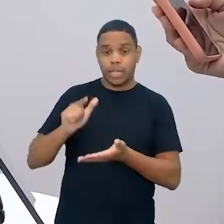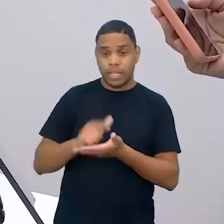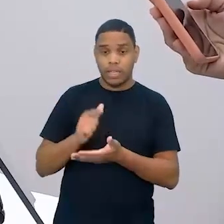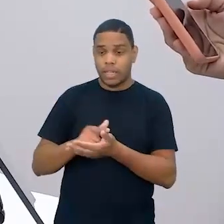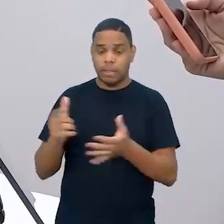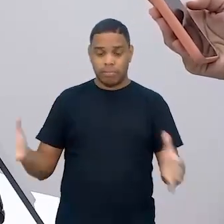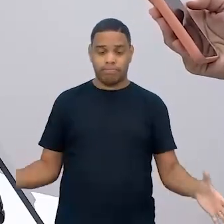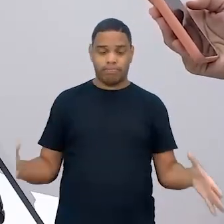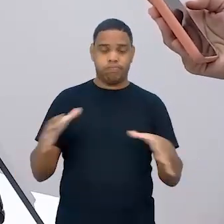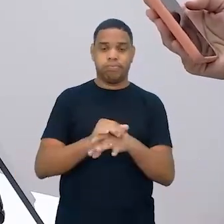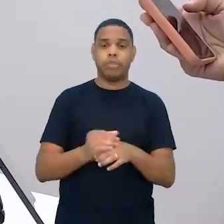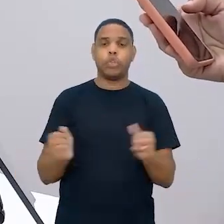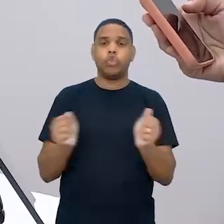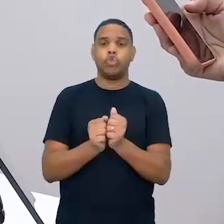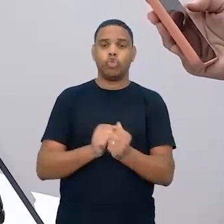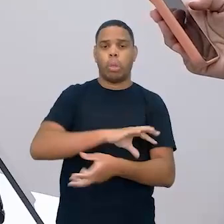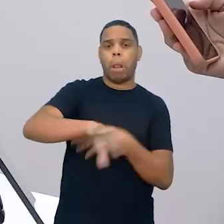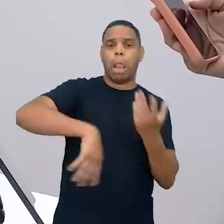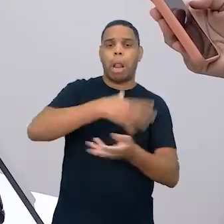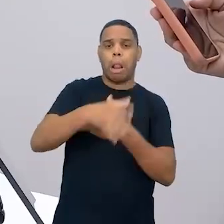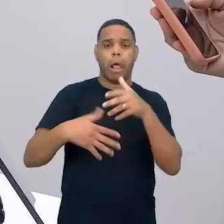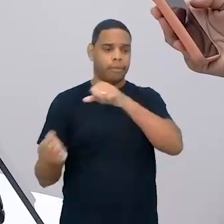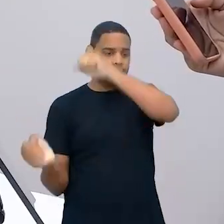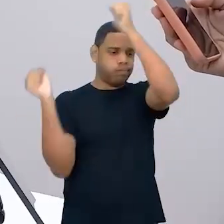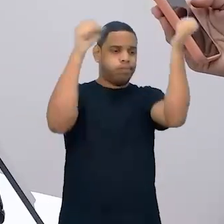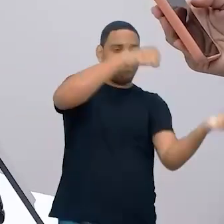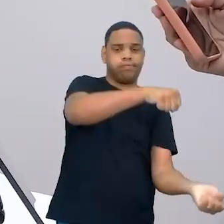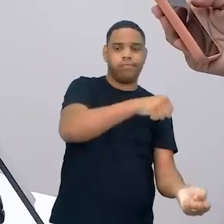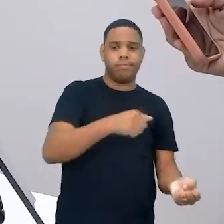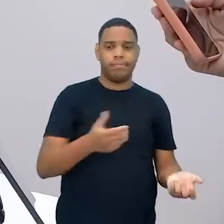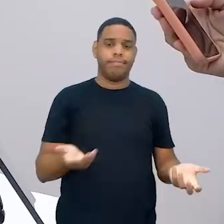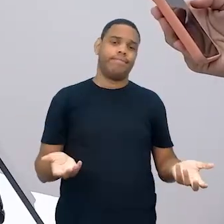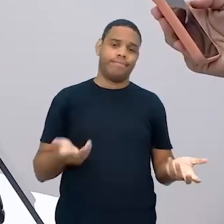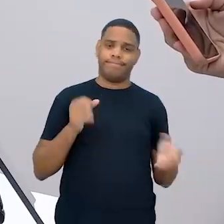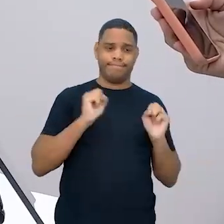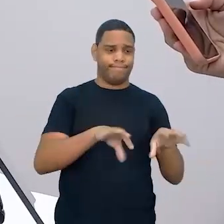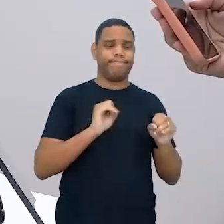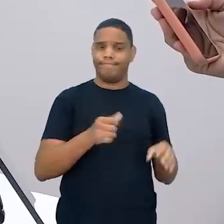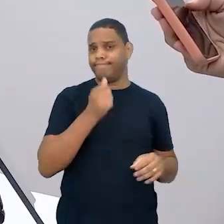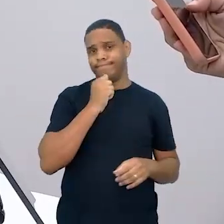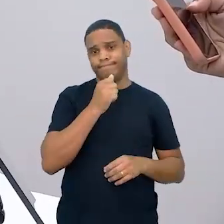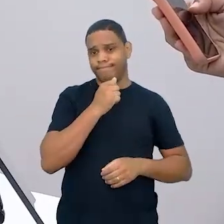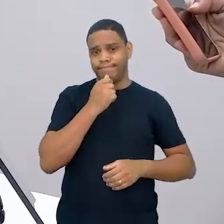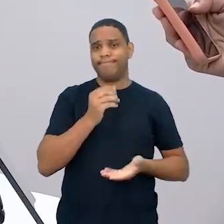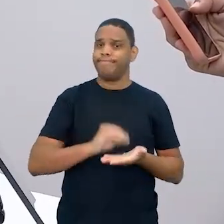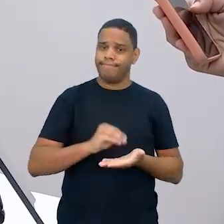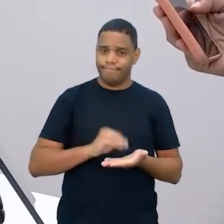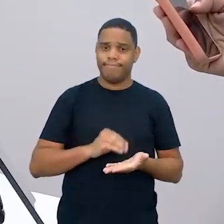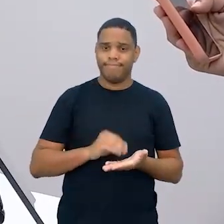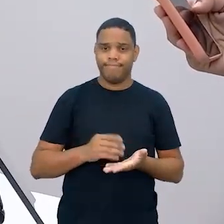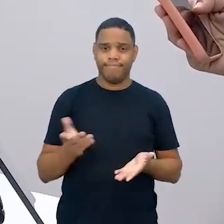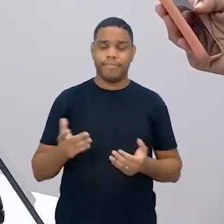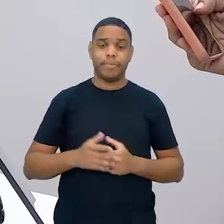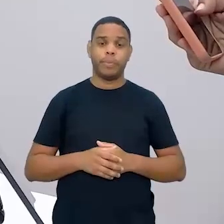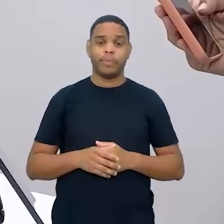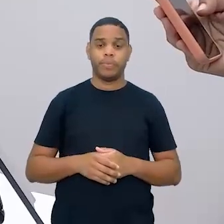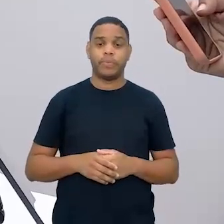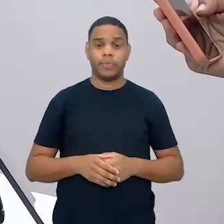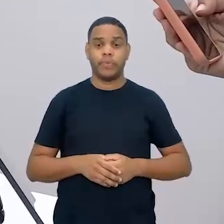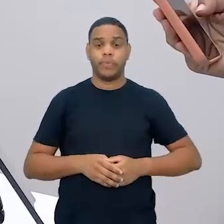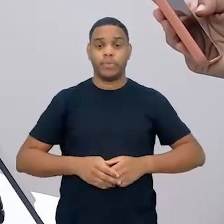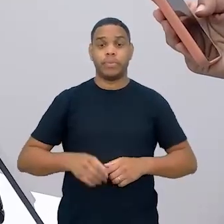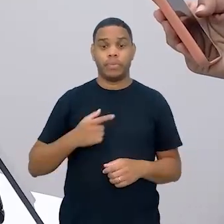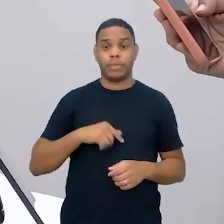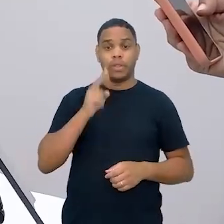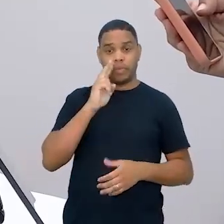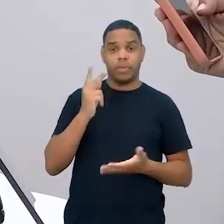tudo num lugar só e coloca pro lixeiro, né? Então, você não está educando, você está deseducando. Não consegue fazer. Eu já vi